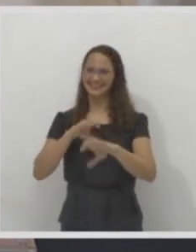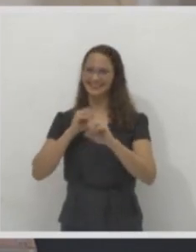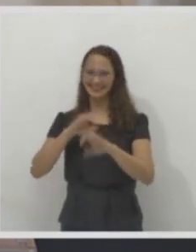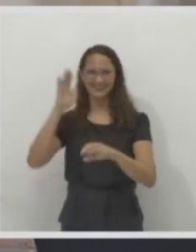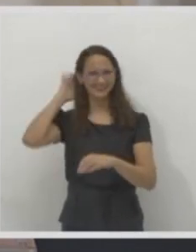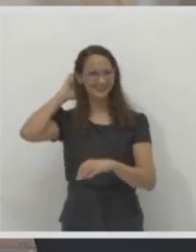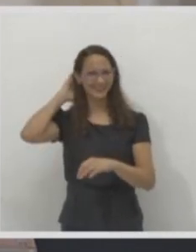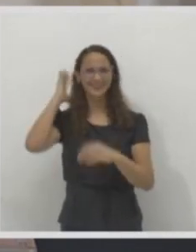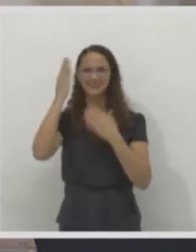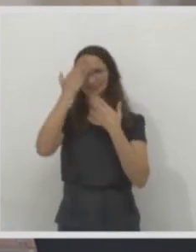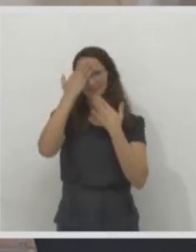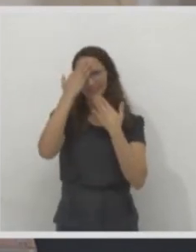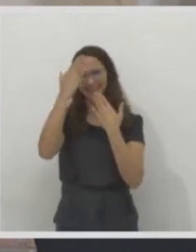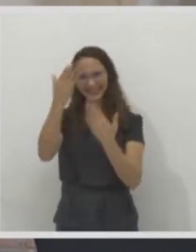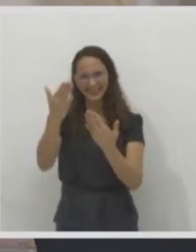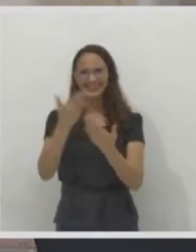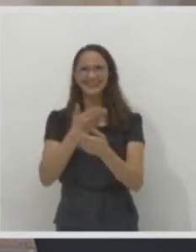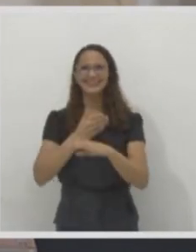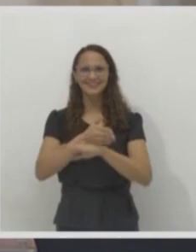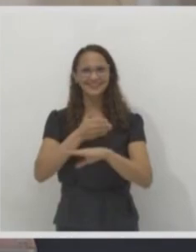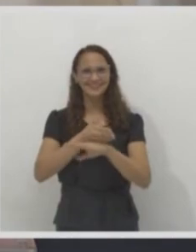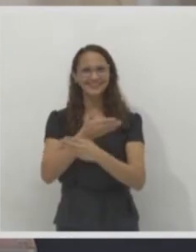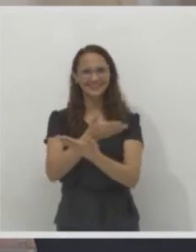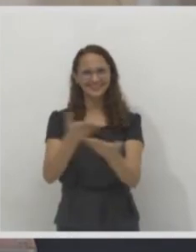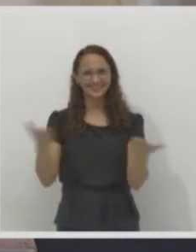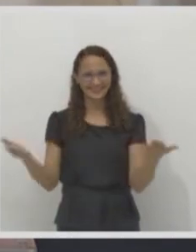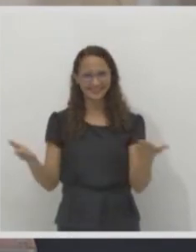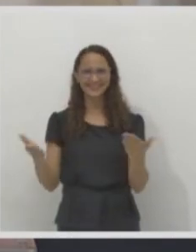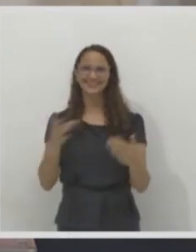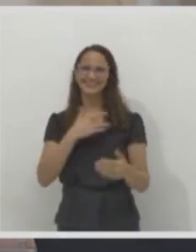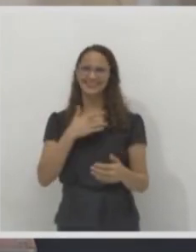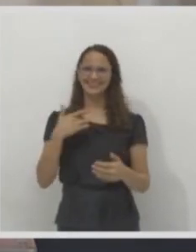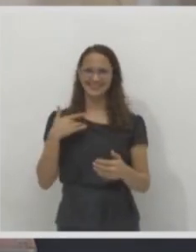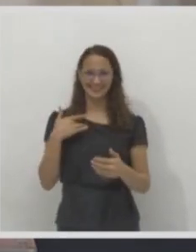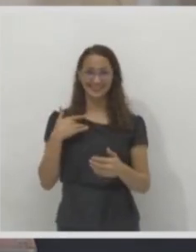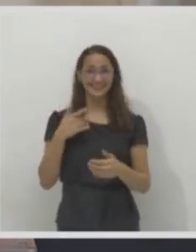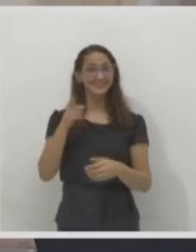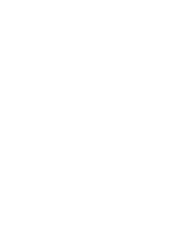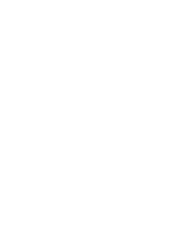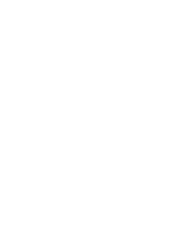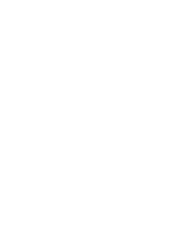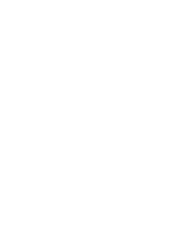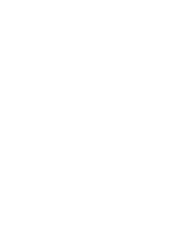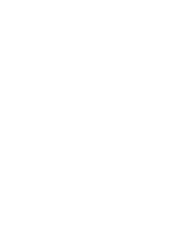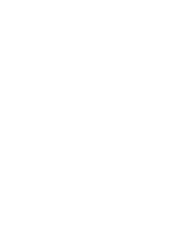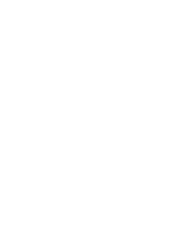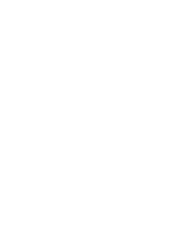agradeço a participação de todos vocês, desejo saúde e estudem!